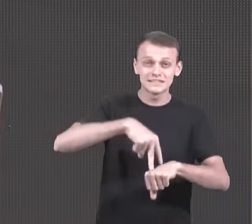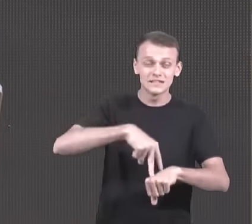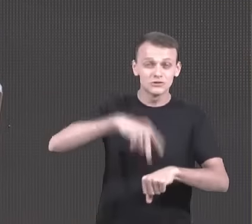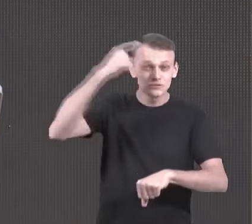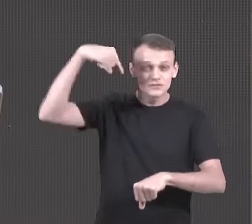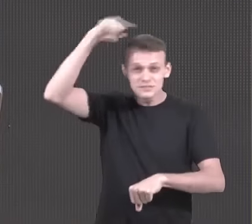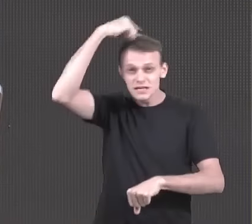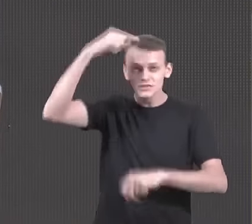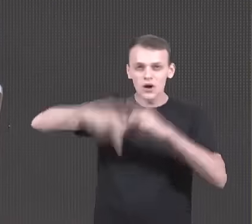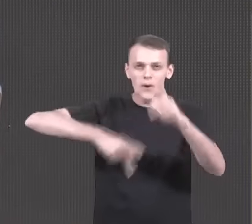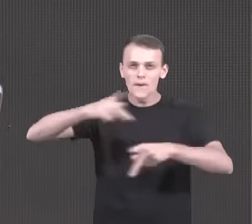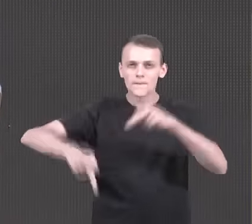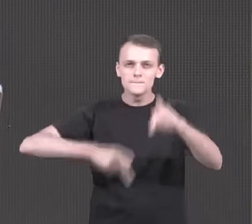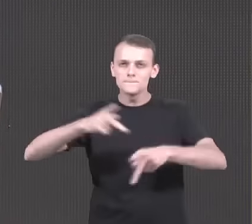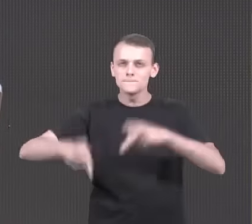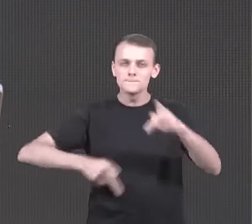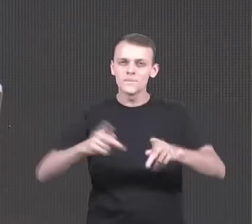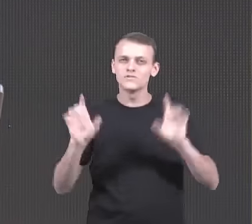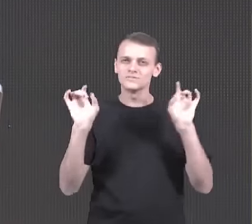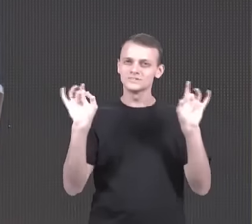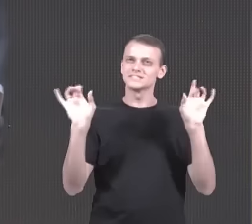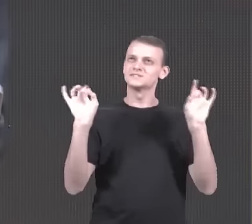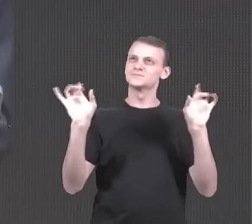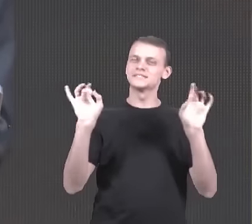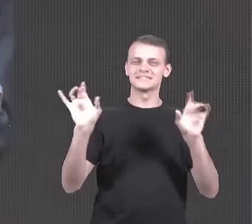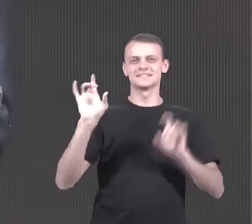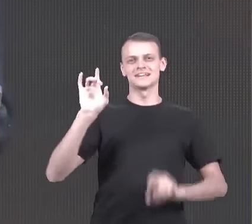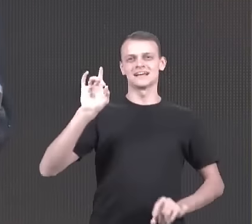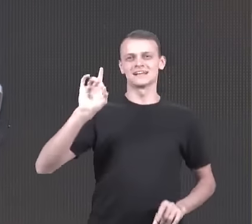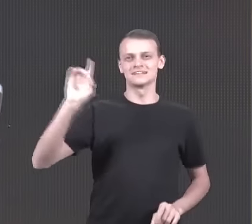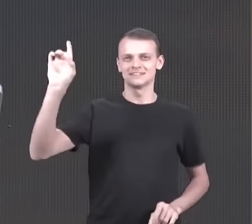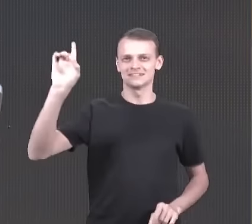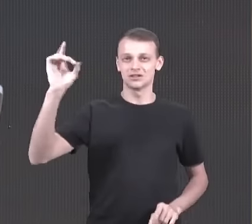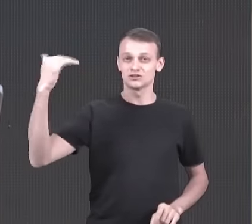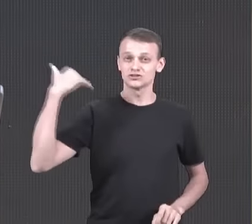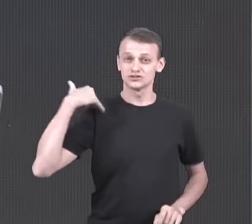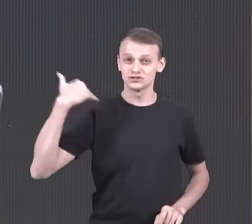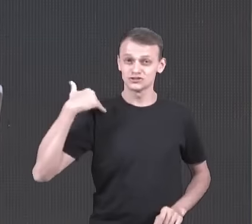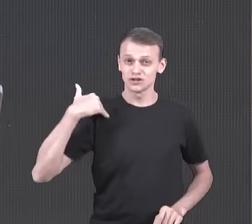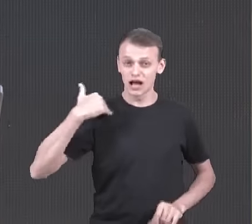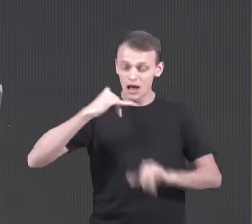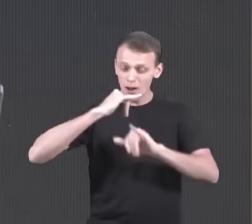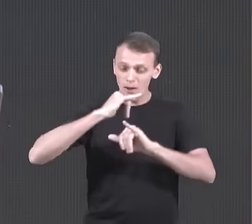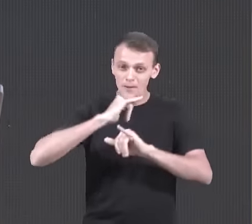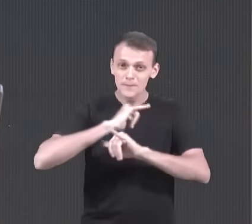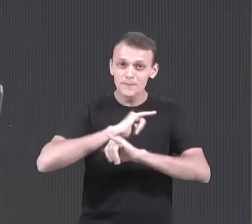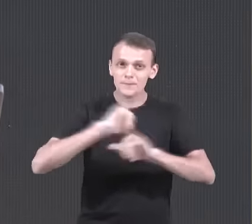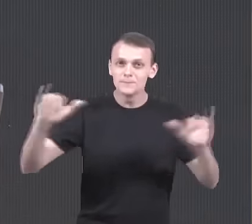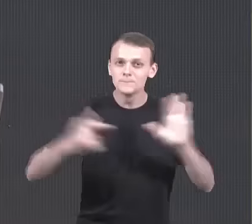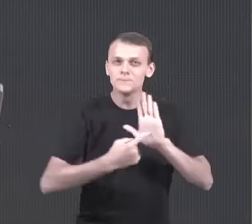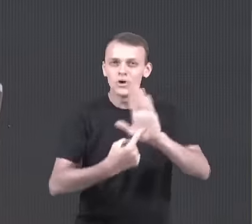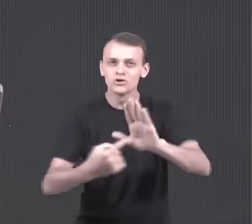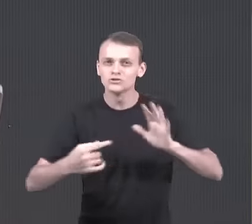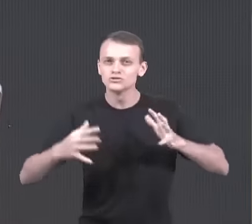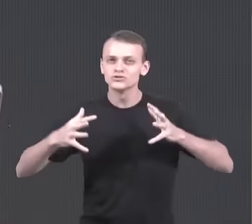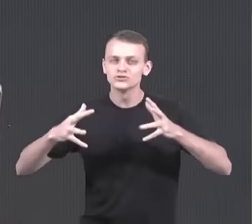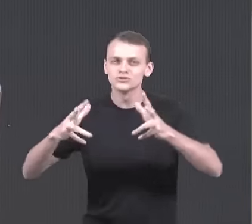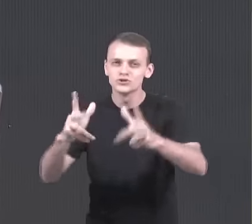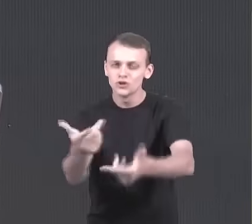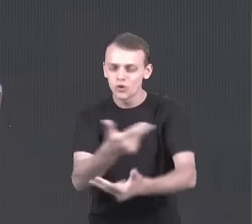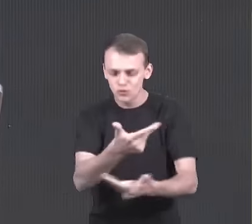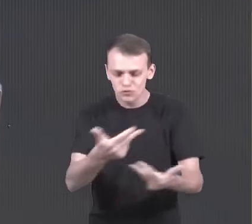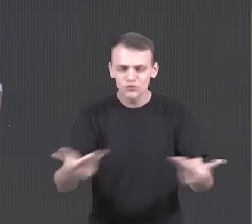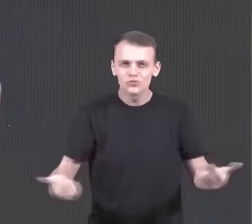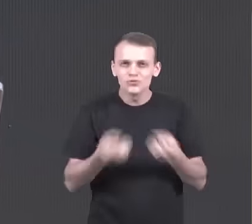povo de propriedade exclusiva de Deus, chamados para manifestar a virtude, as